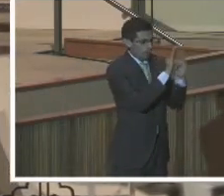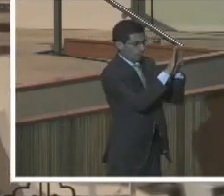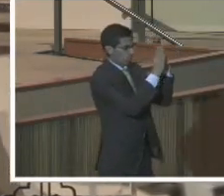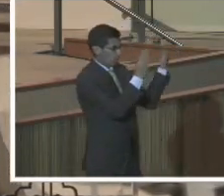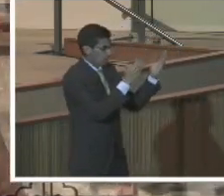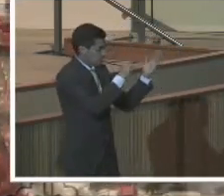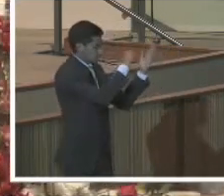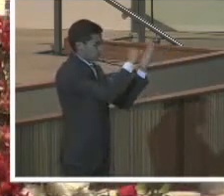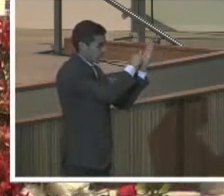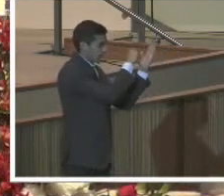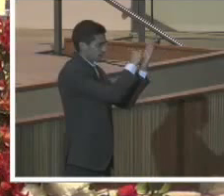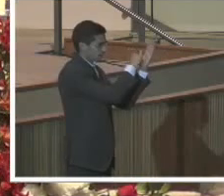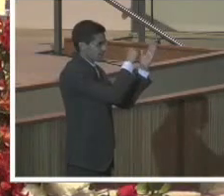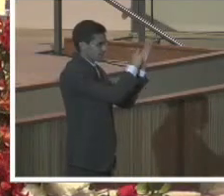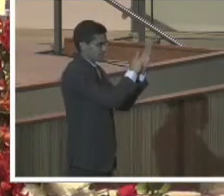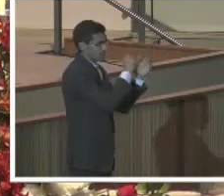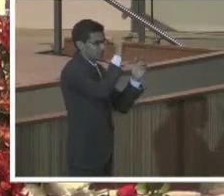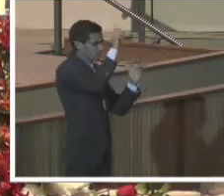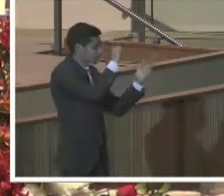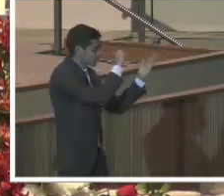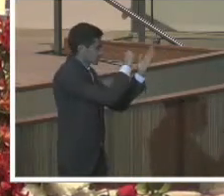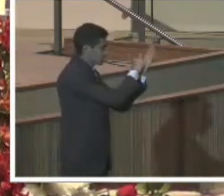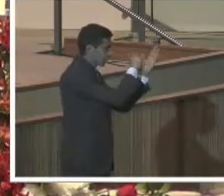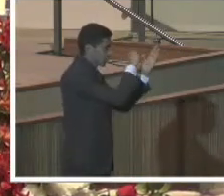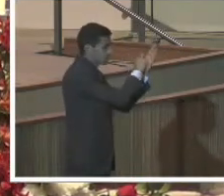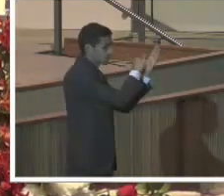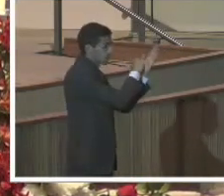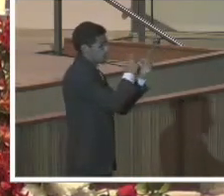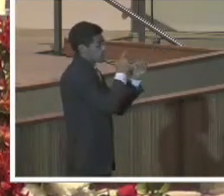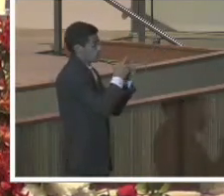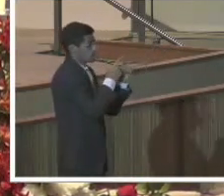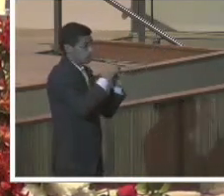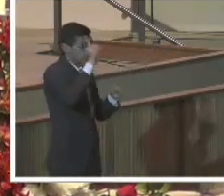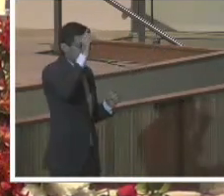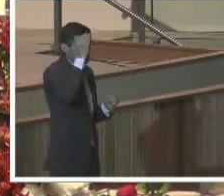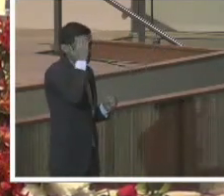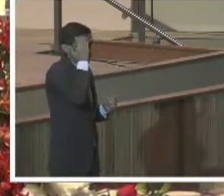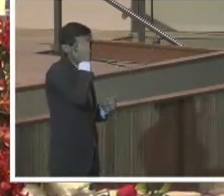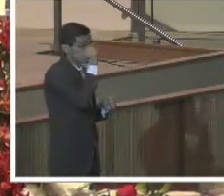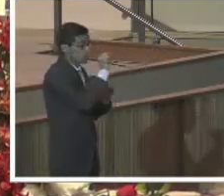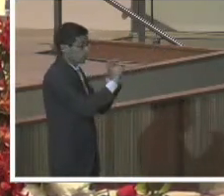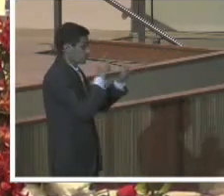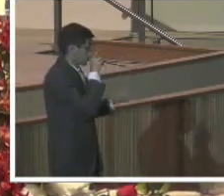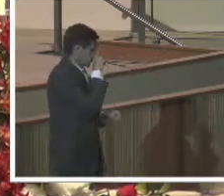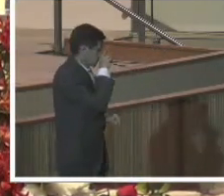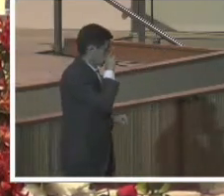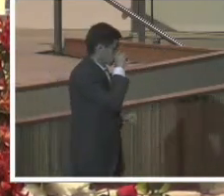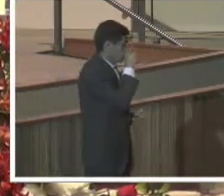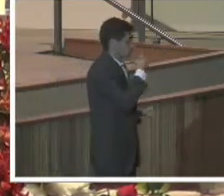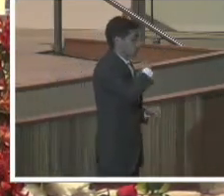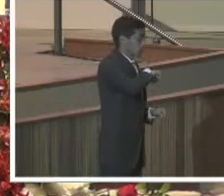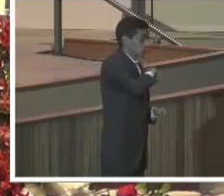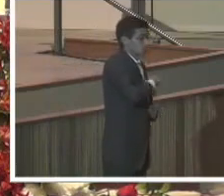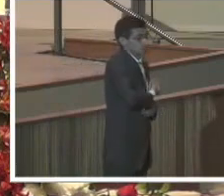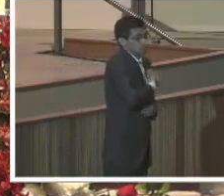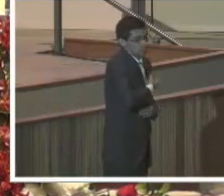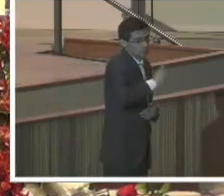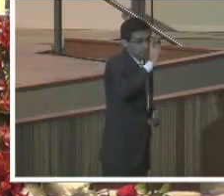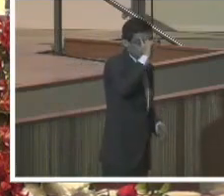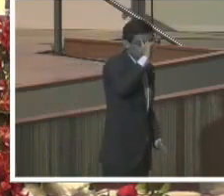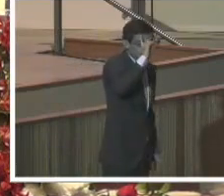insistentemente, porque o pastor Jesus sabe do perigo iminente que nós estamos vivendo a cada